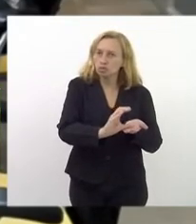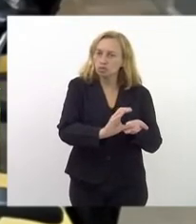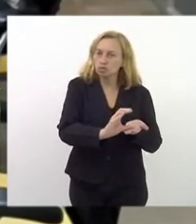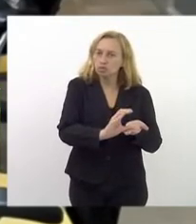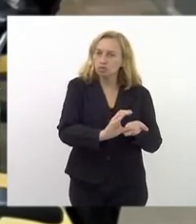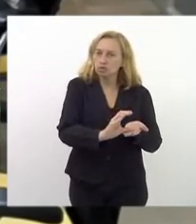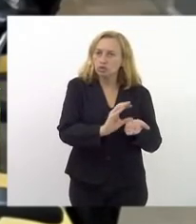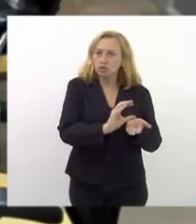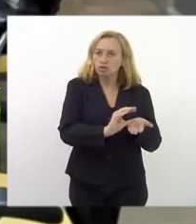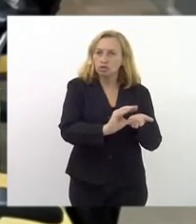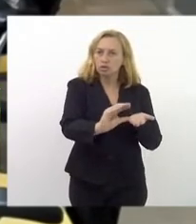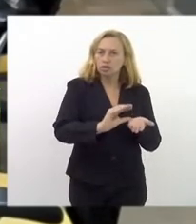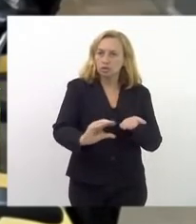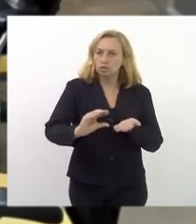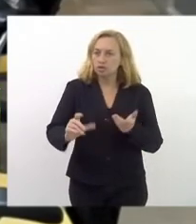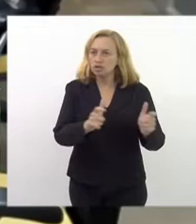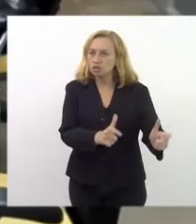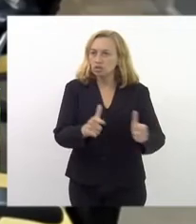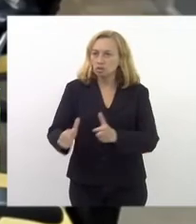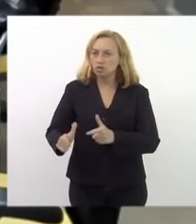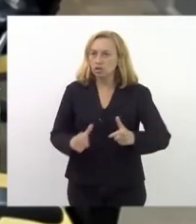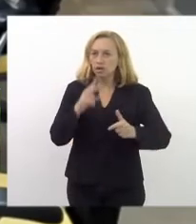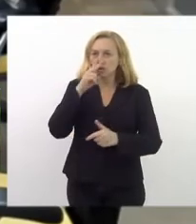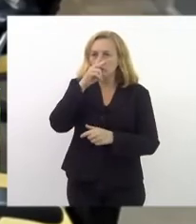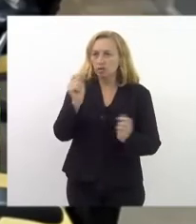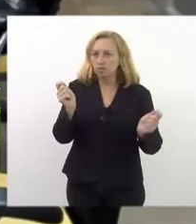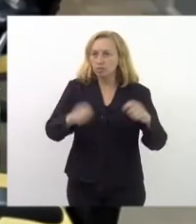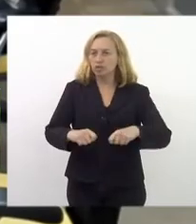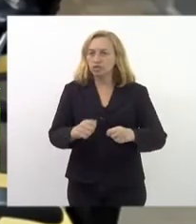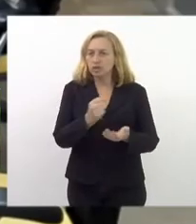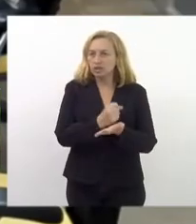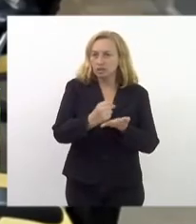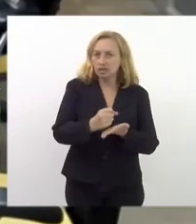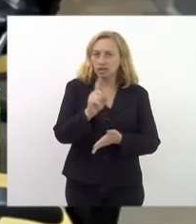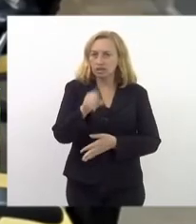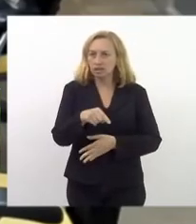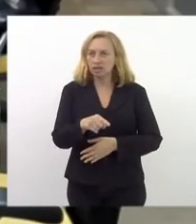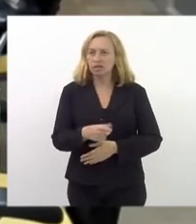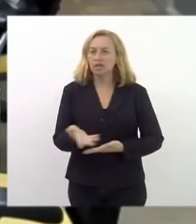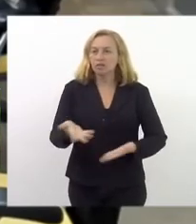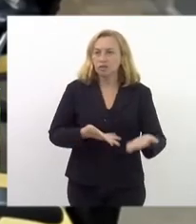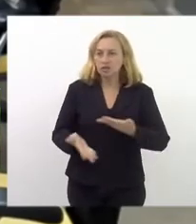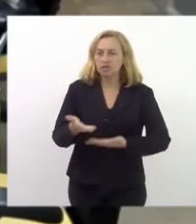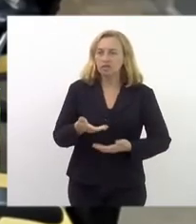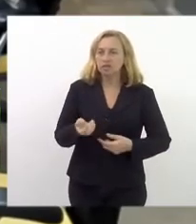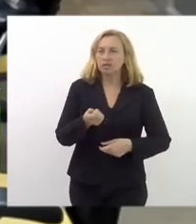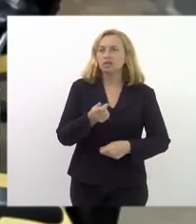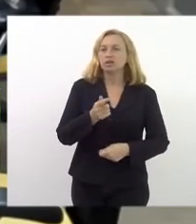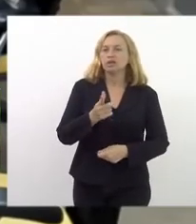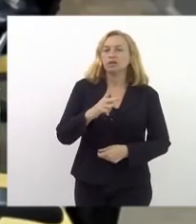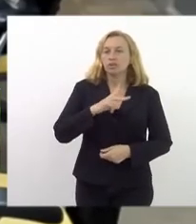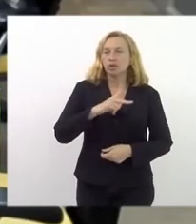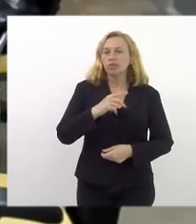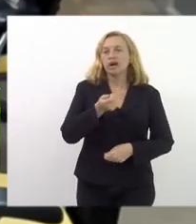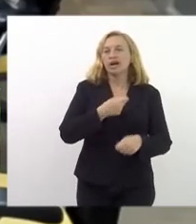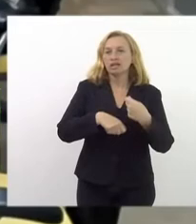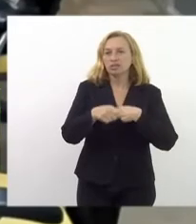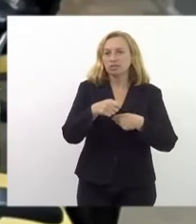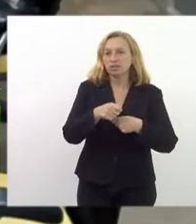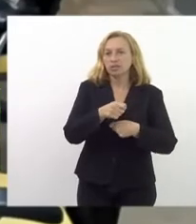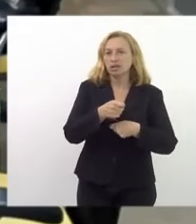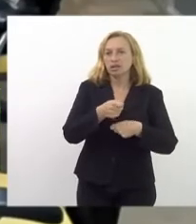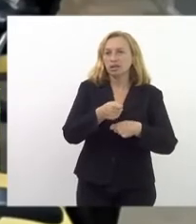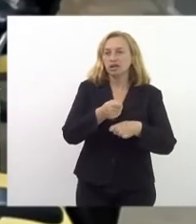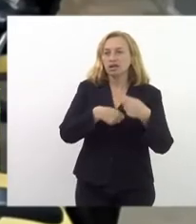disponíveis nessas regiões, que fortalece a possibilidade de contratação, né? A participação da própria administração pública